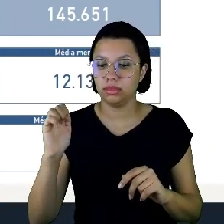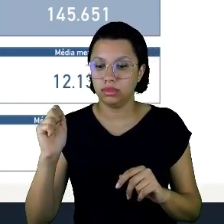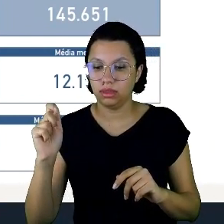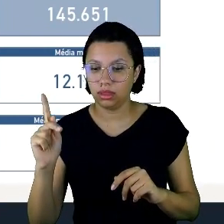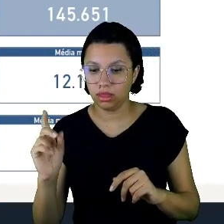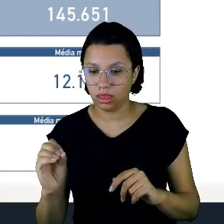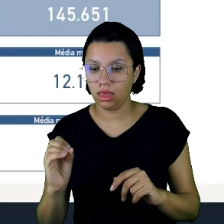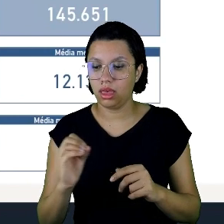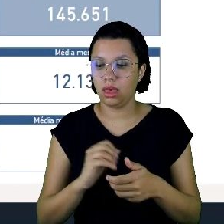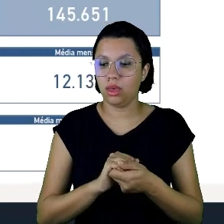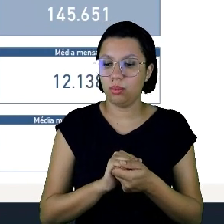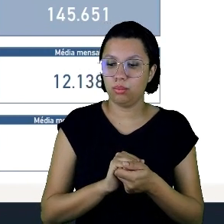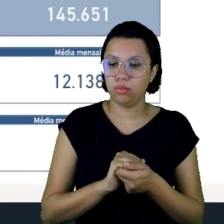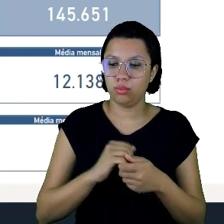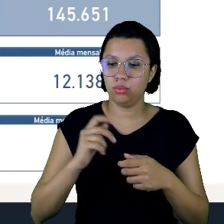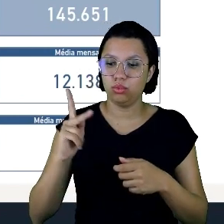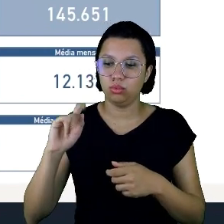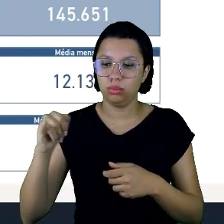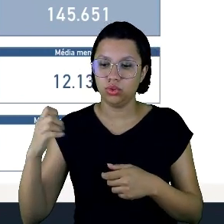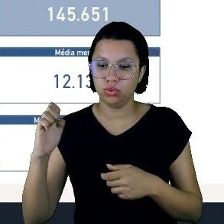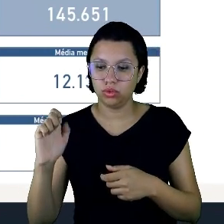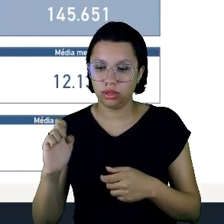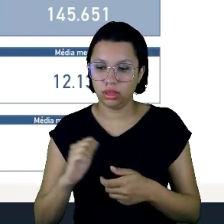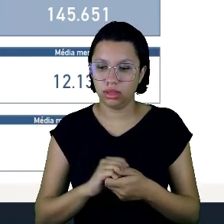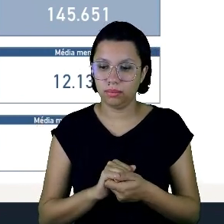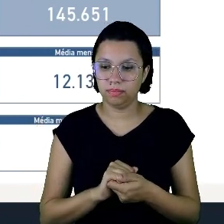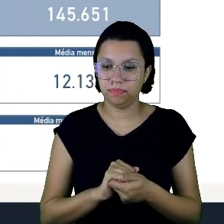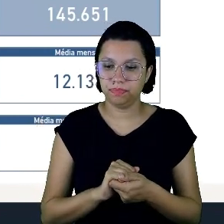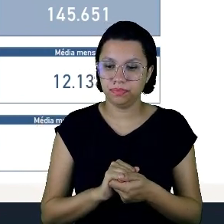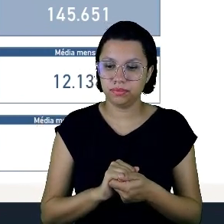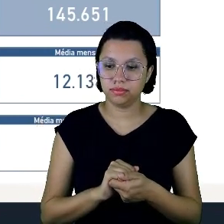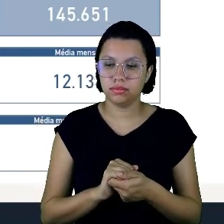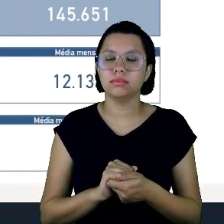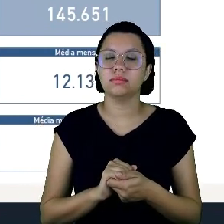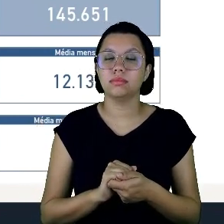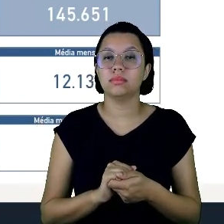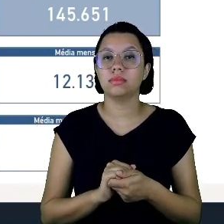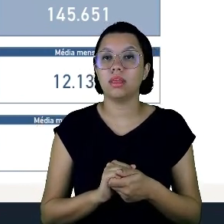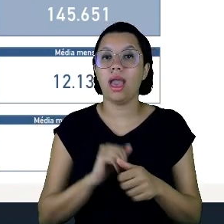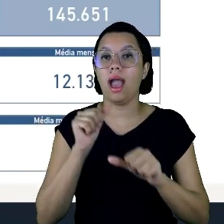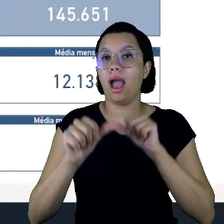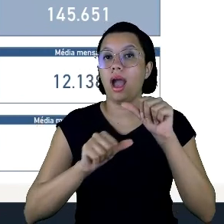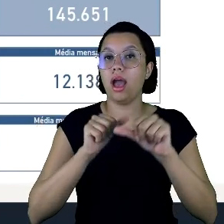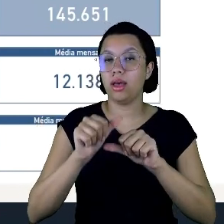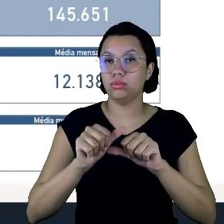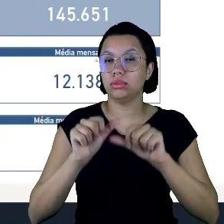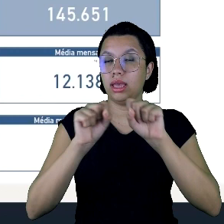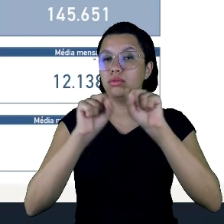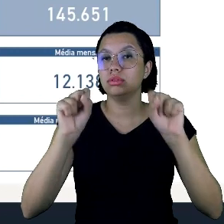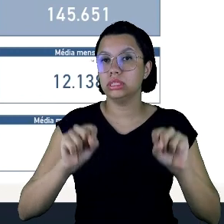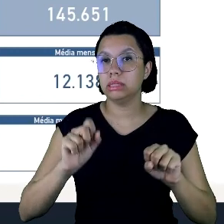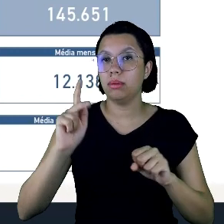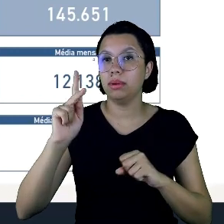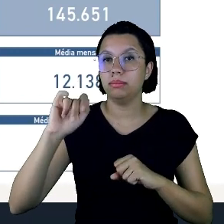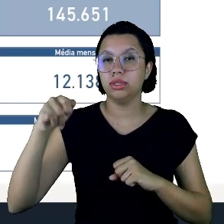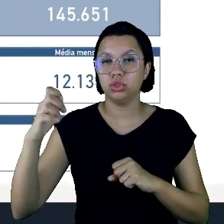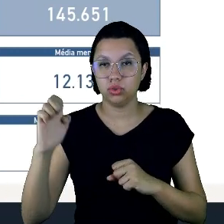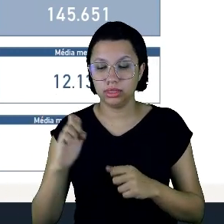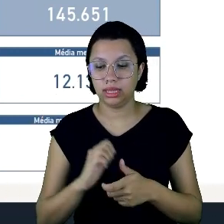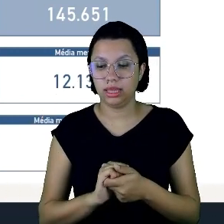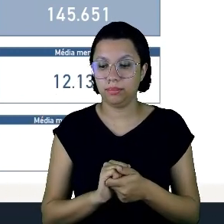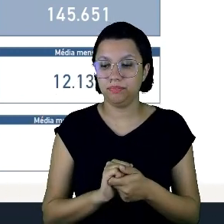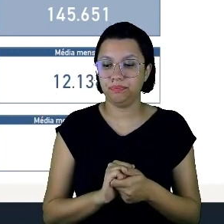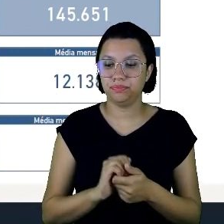no PJE, mas assim que ele é movimentado no PJE com um movimento de relevância estatística, ele altera o sistema